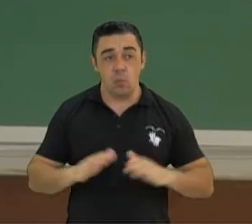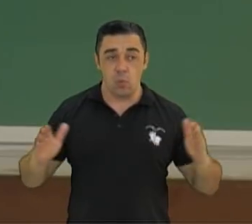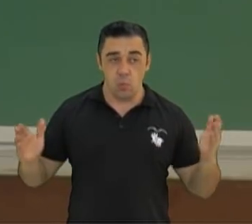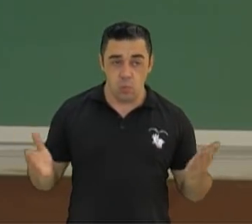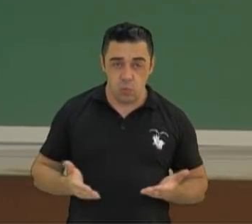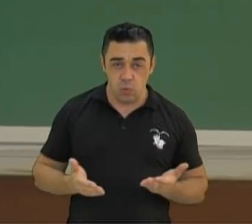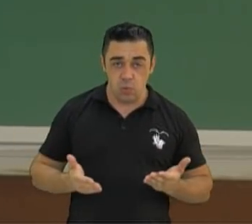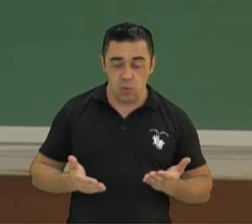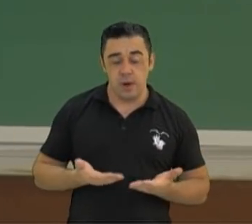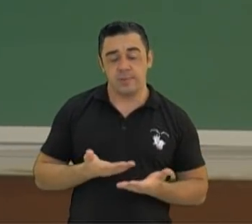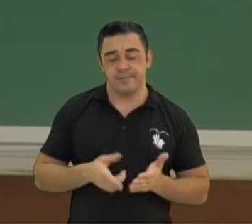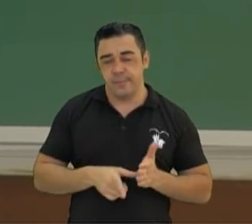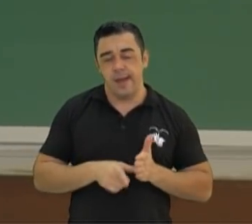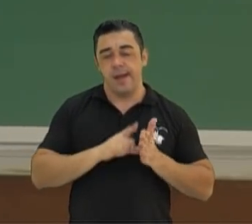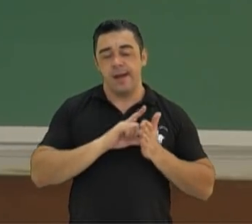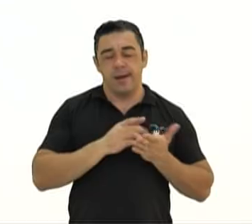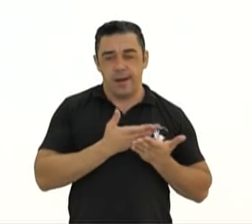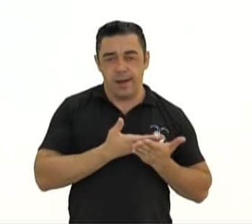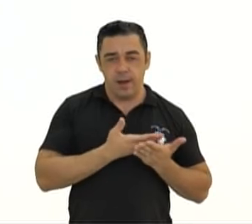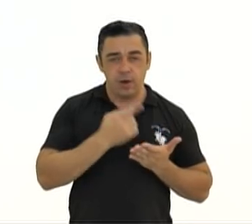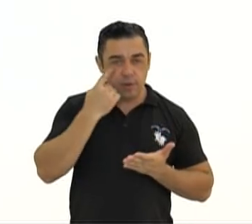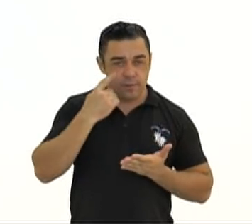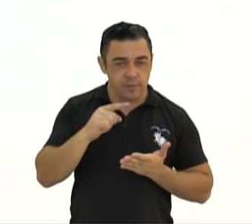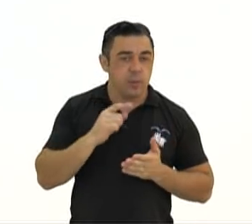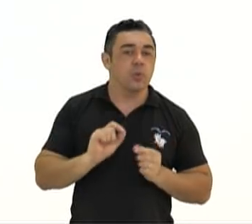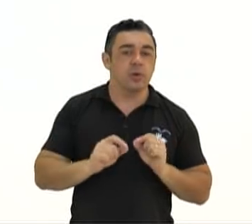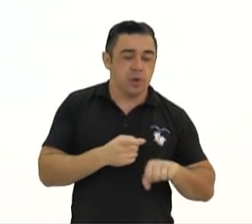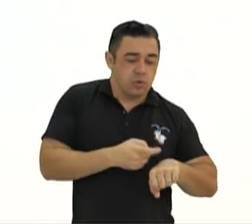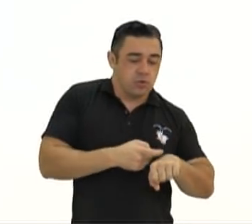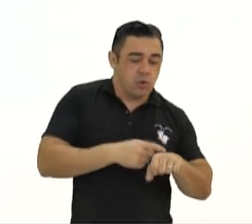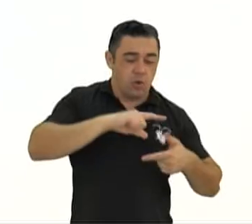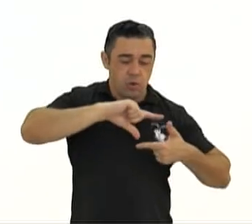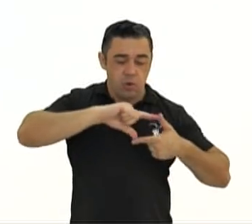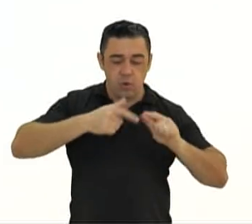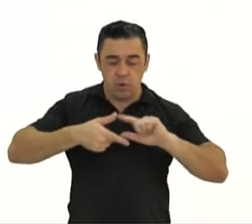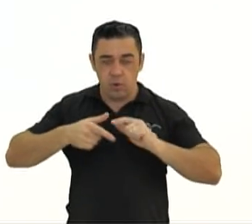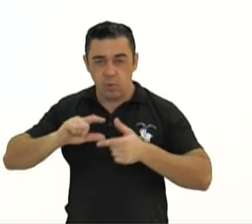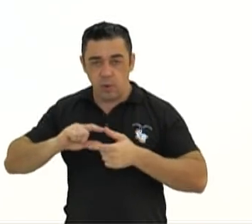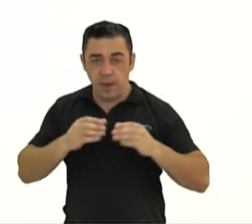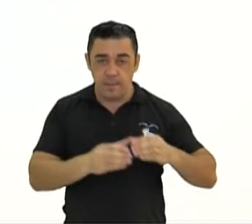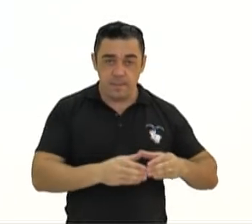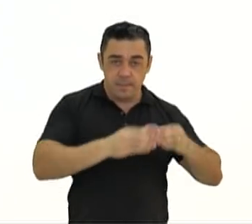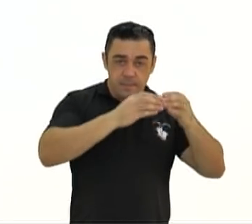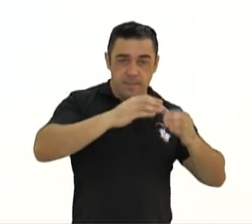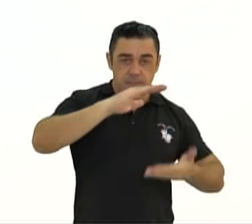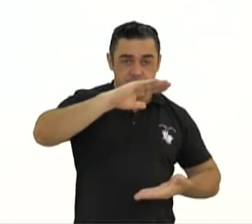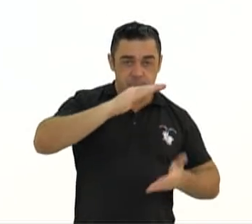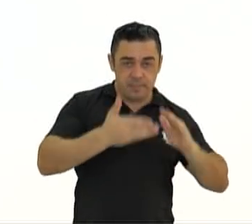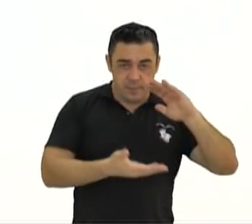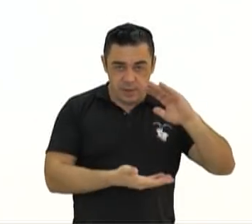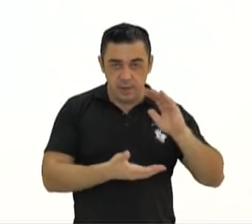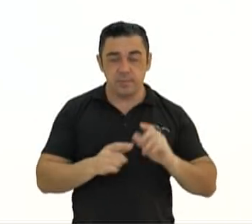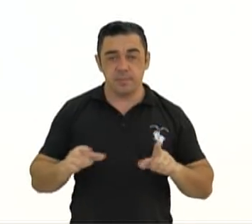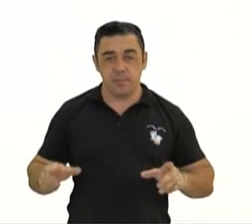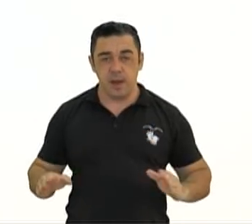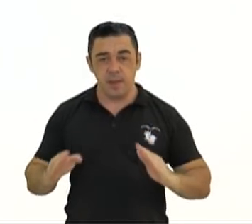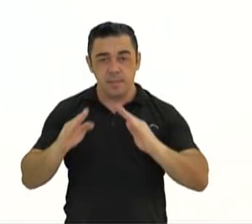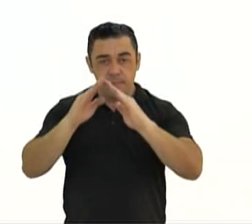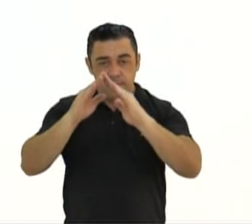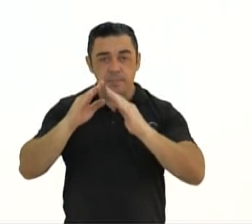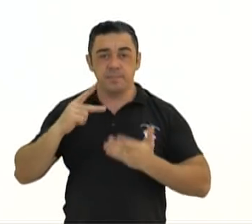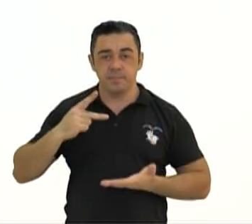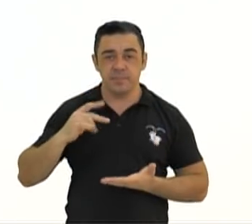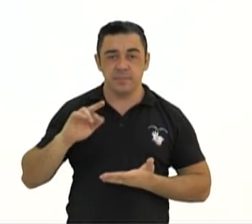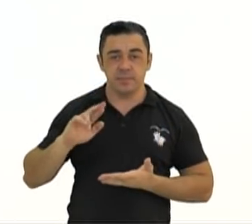Hoje, na aula anterior, nós vimos o quê? Nós vimos os sólidos geométricos, prismas e pirâmides. E hoje, prof? Hoje nós